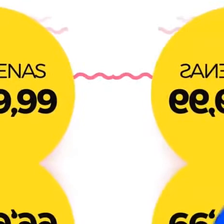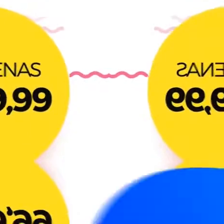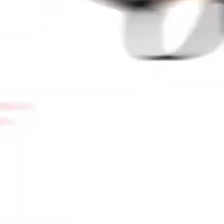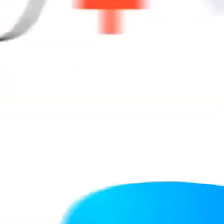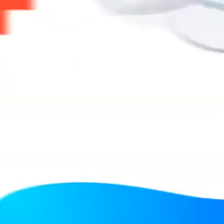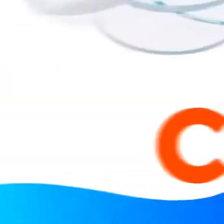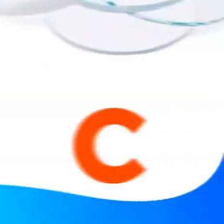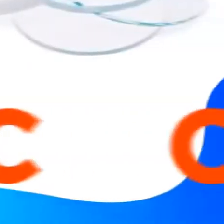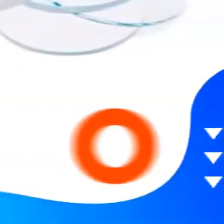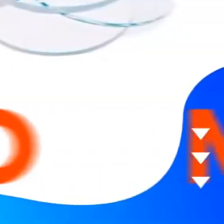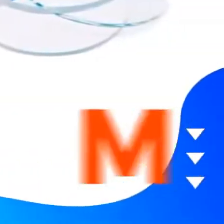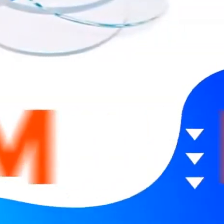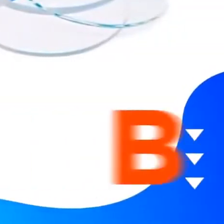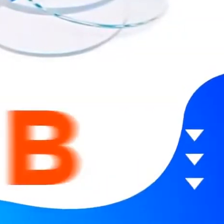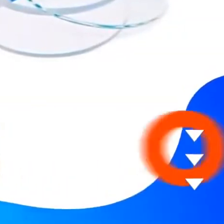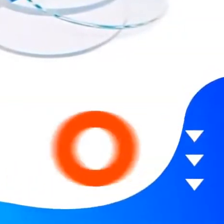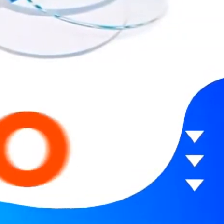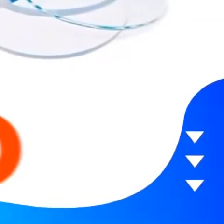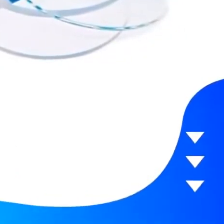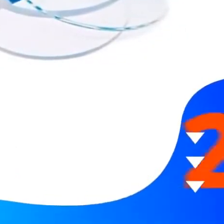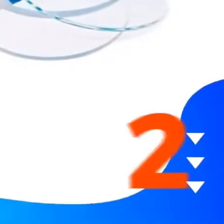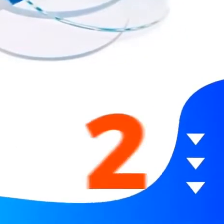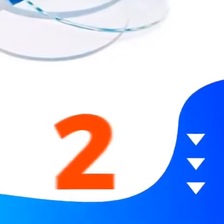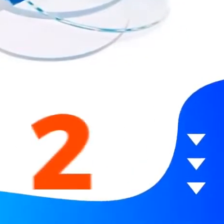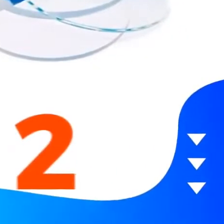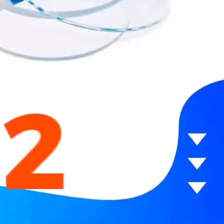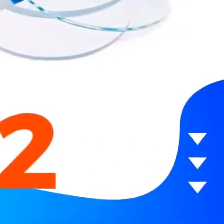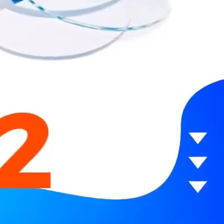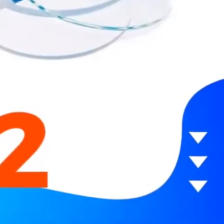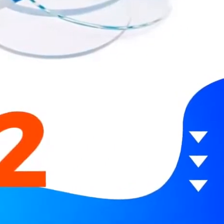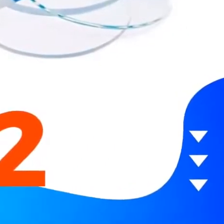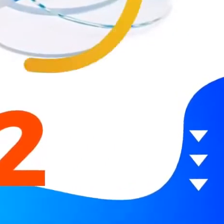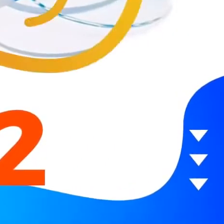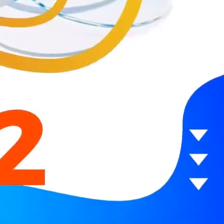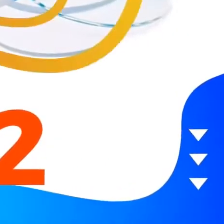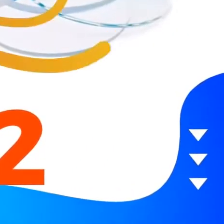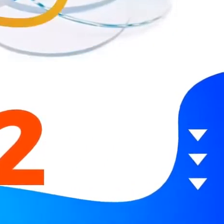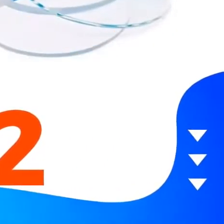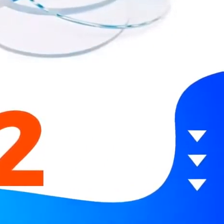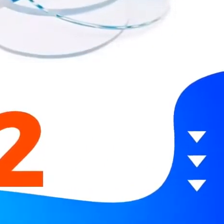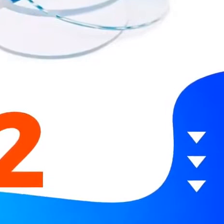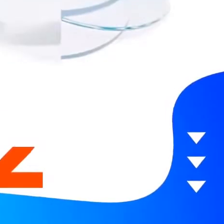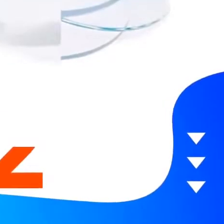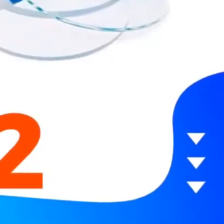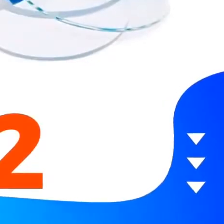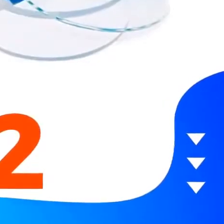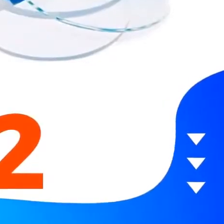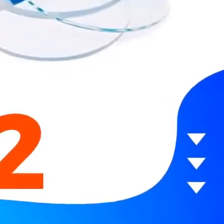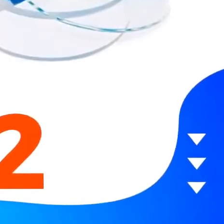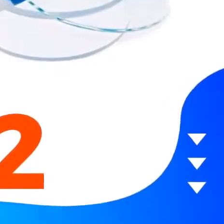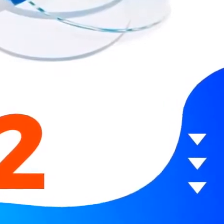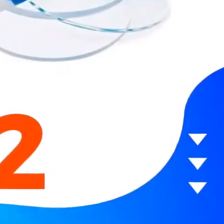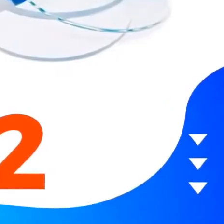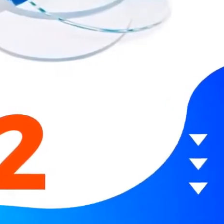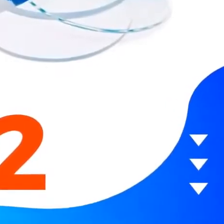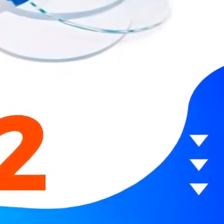349,99. Já no combo 2, sua lente com proteção de luz azul, aquela emitida por celular, TV, computador, mais a armação sai por